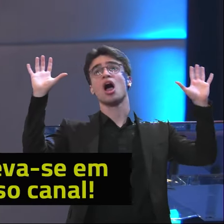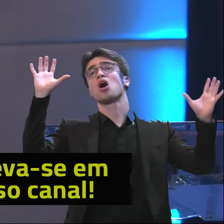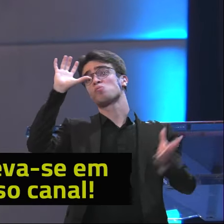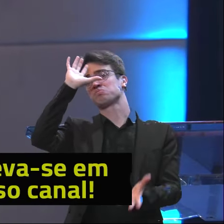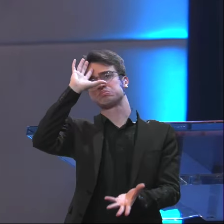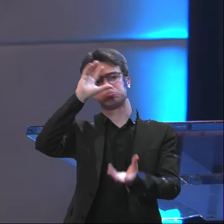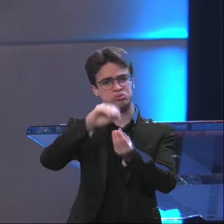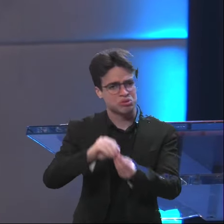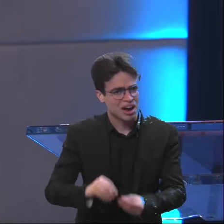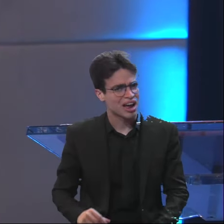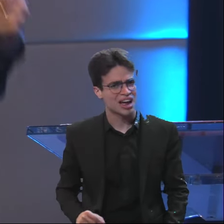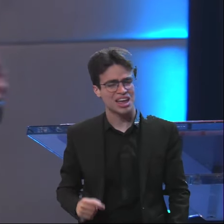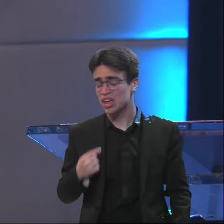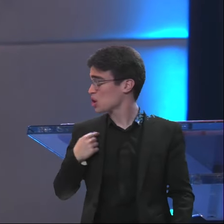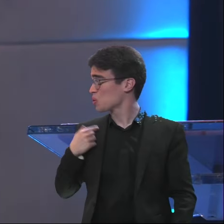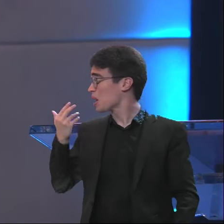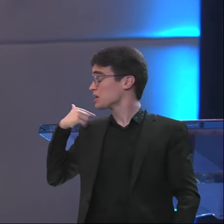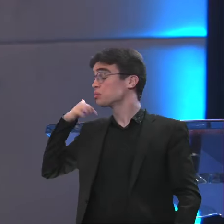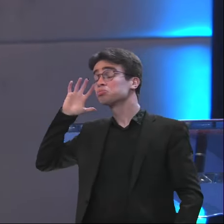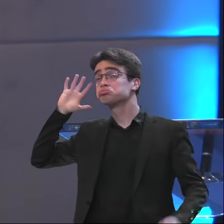não imagina.